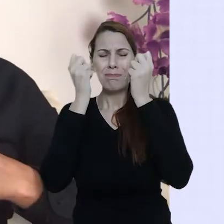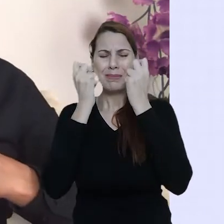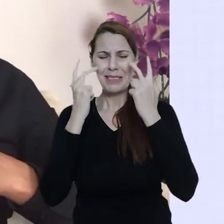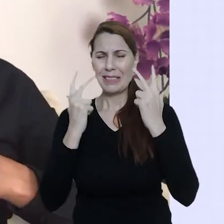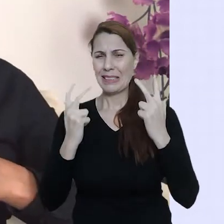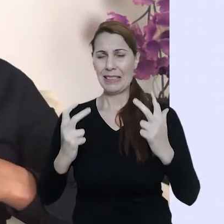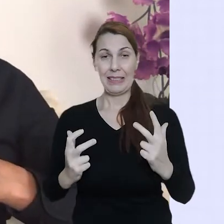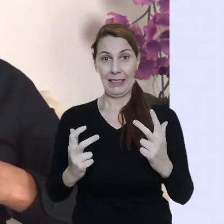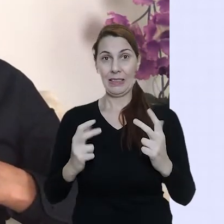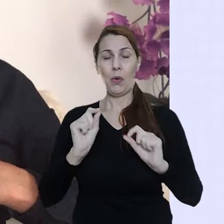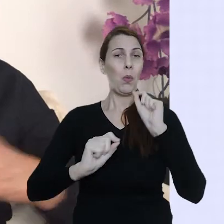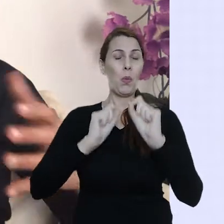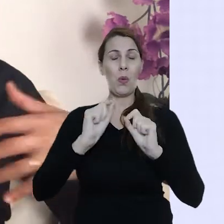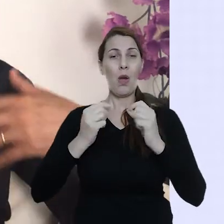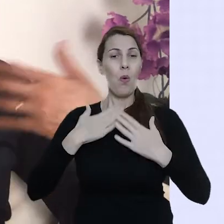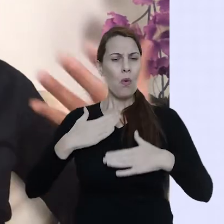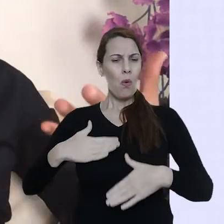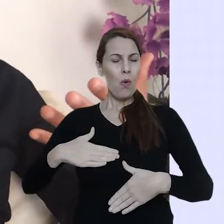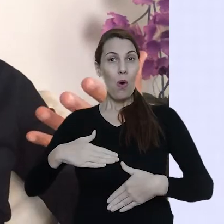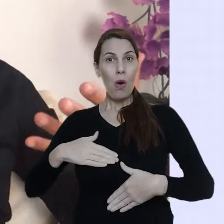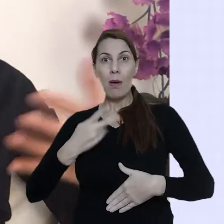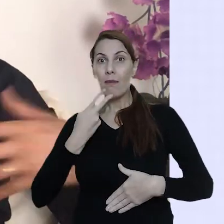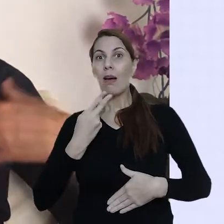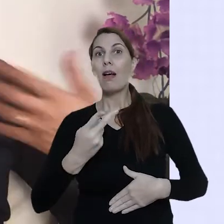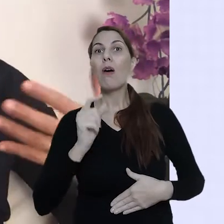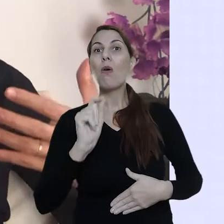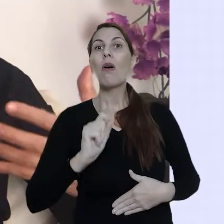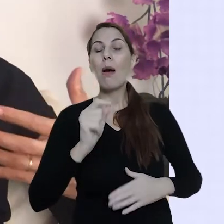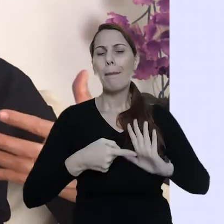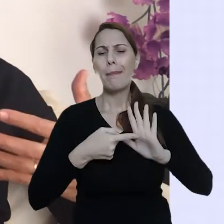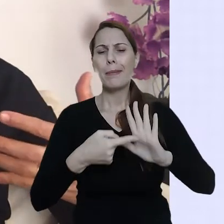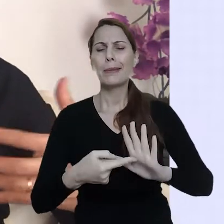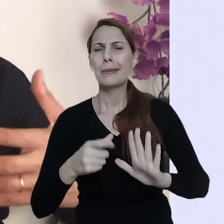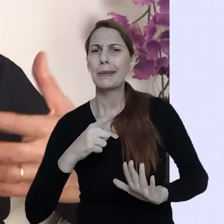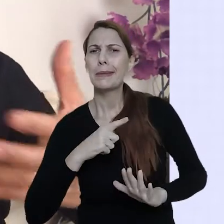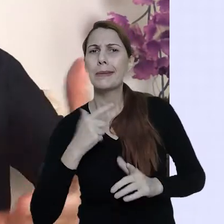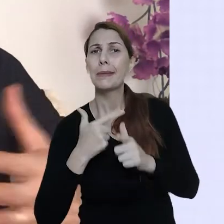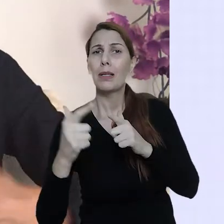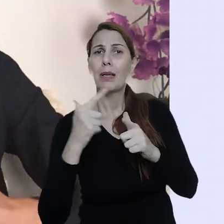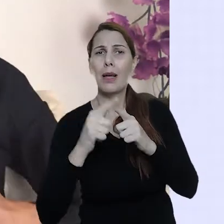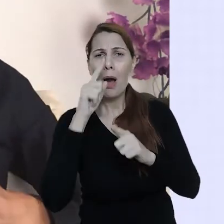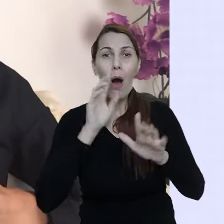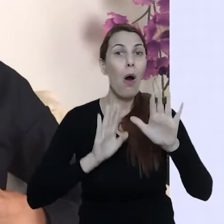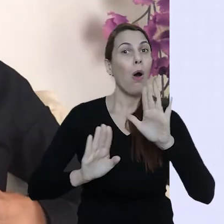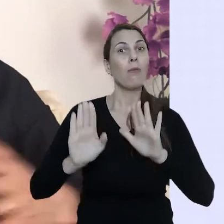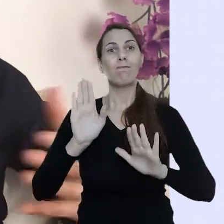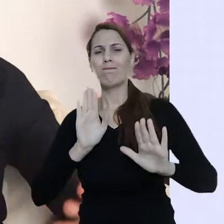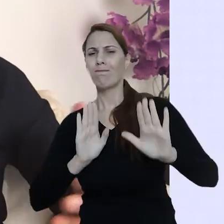Pois estresse, que é uma resposta biológica do nosso organismo frente a um tipo